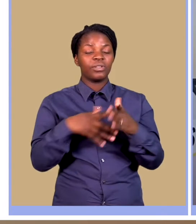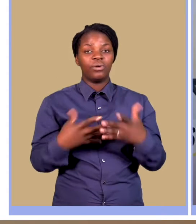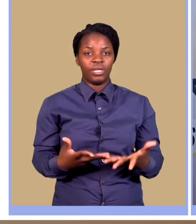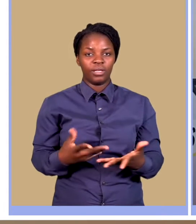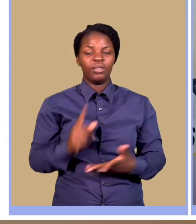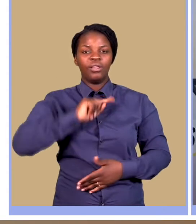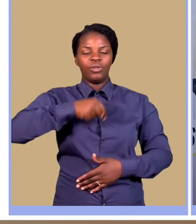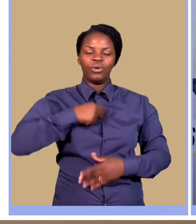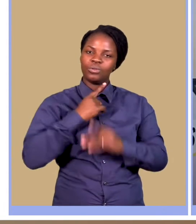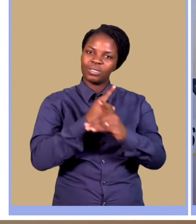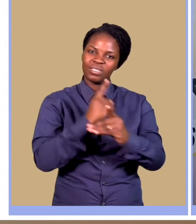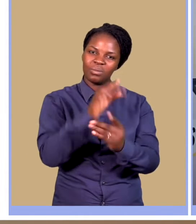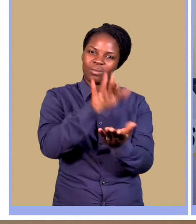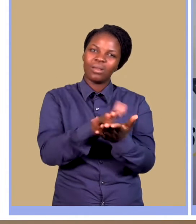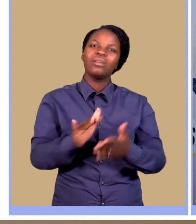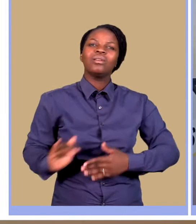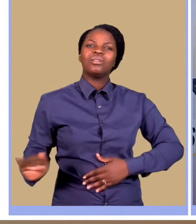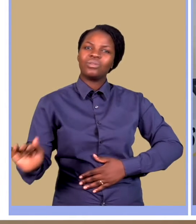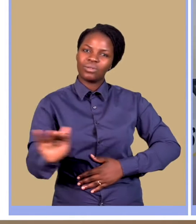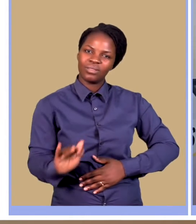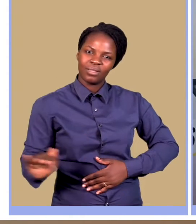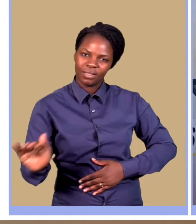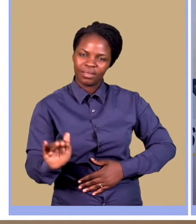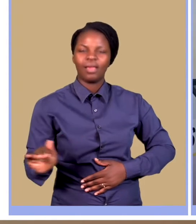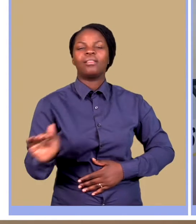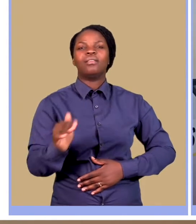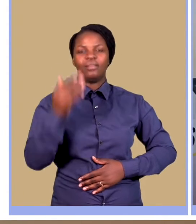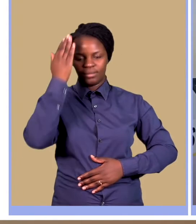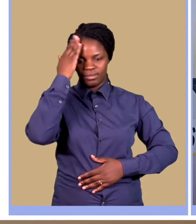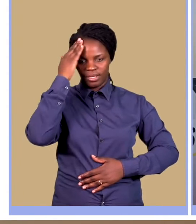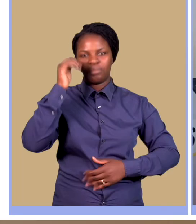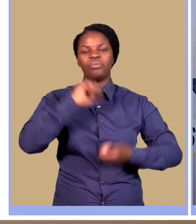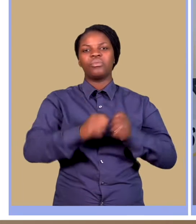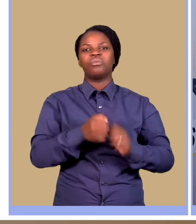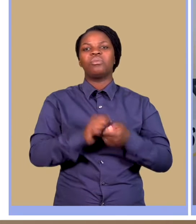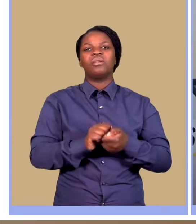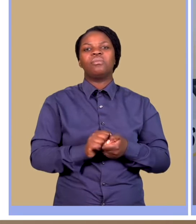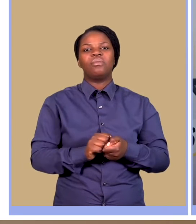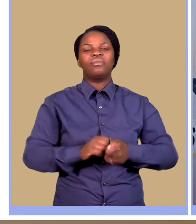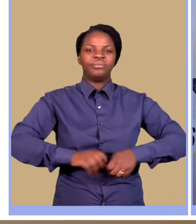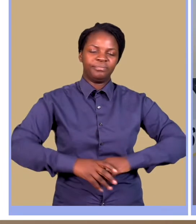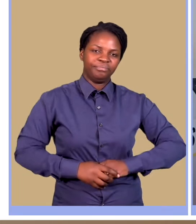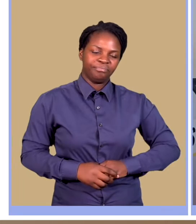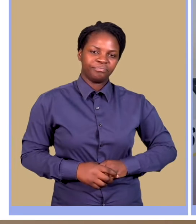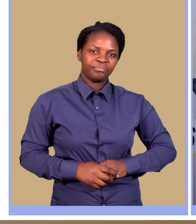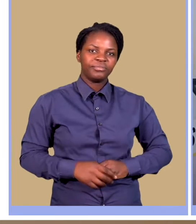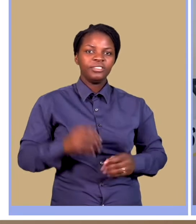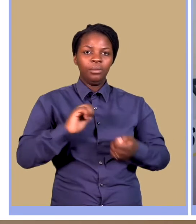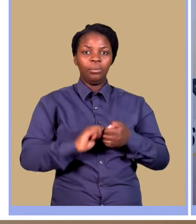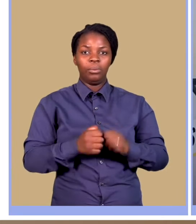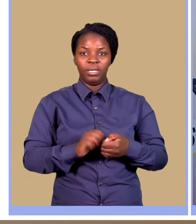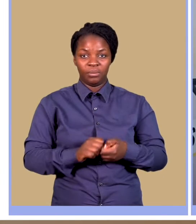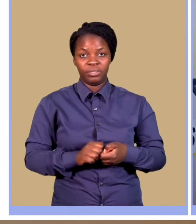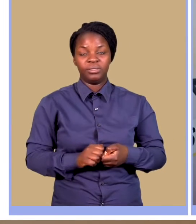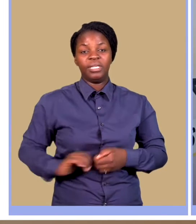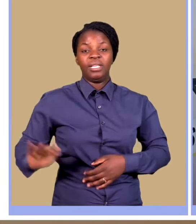são os problemas ambientais. Exatamente. Bom, problemas ambientais é o que nos traz exatamente aqui neste podcast e